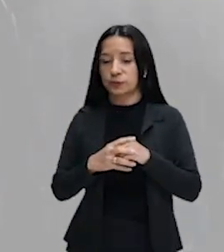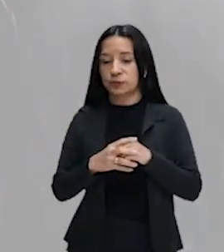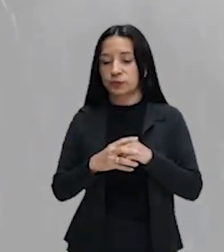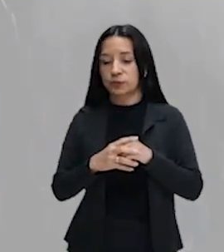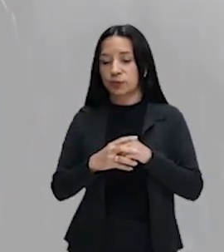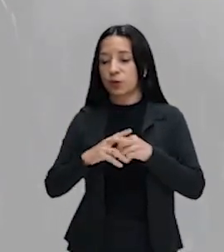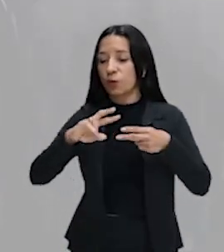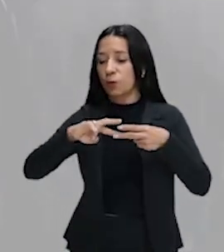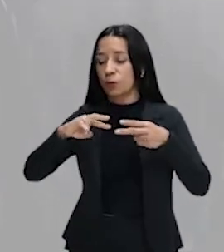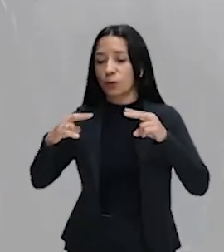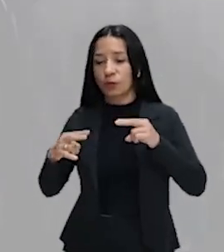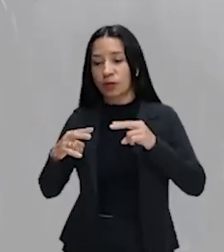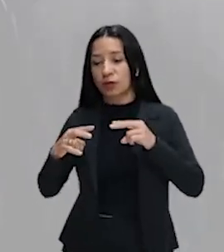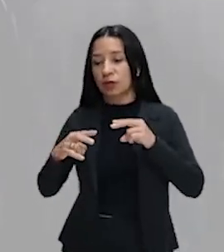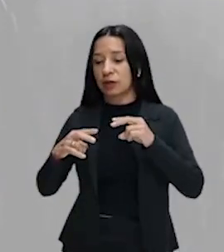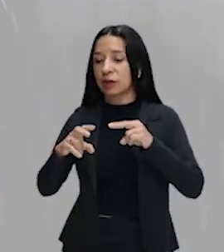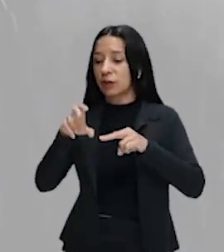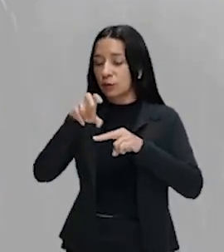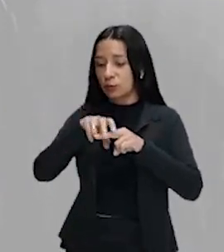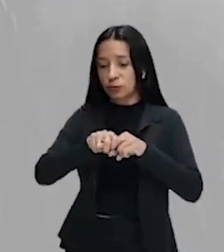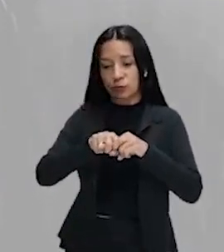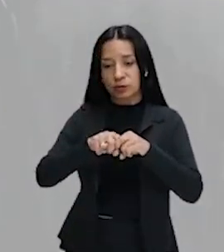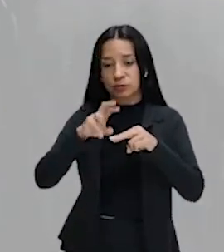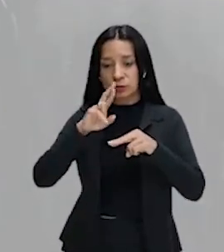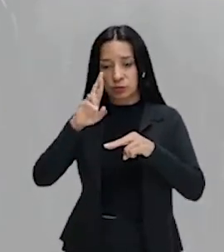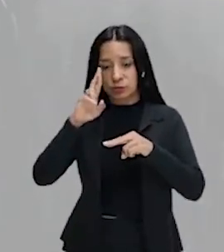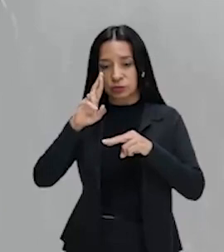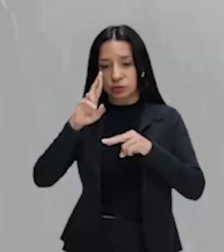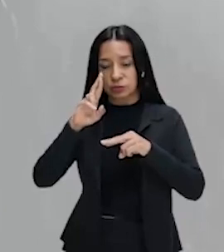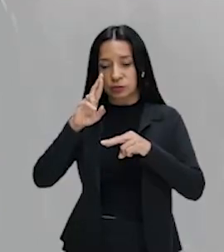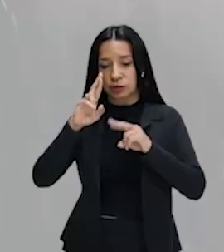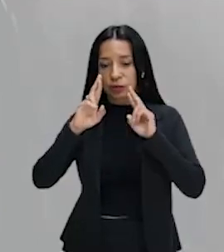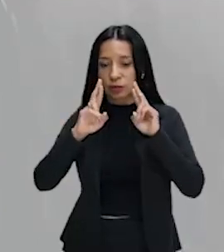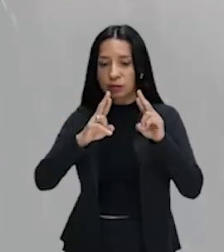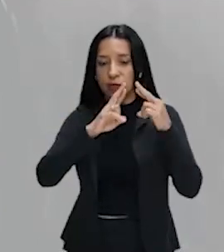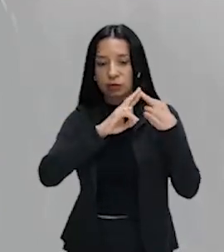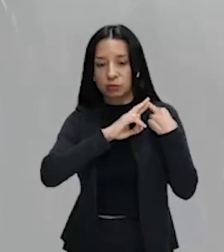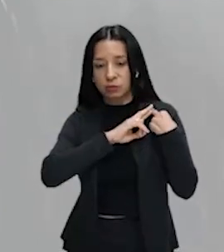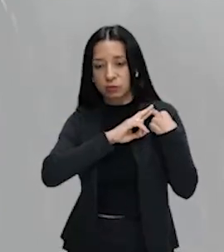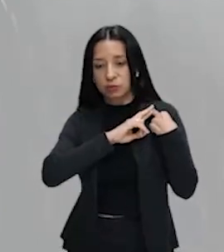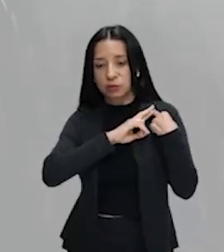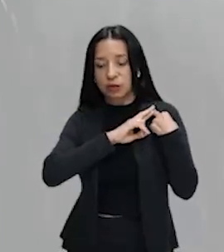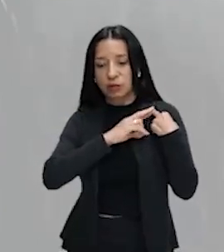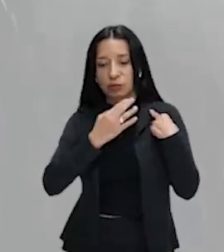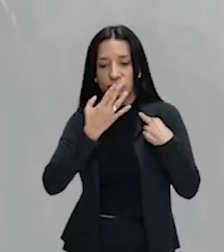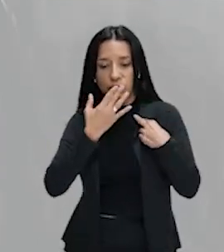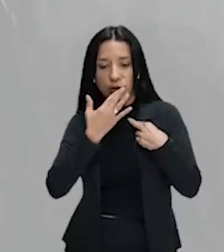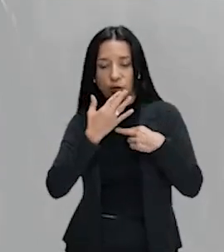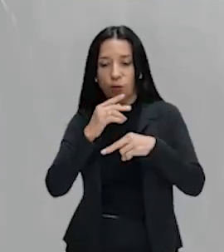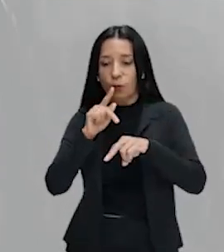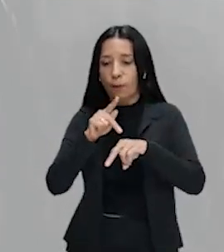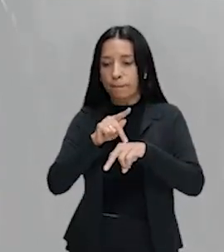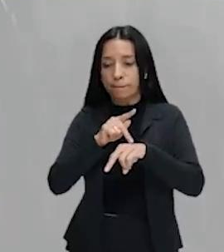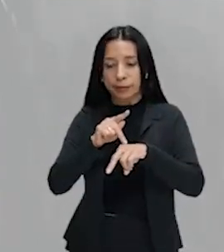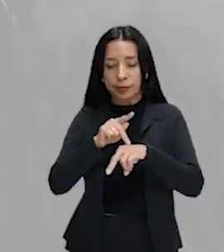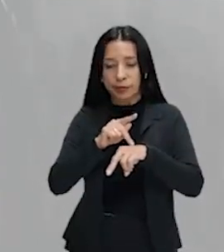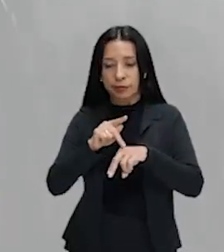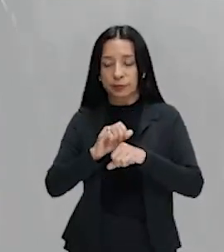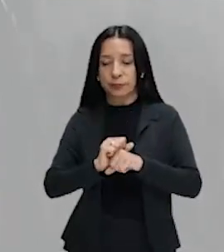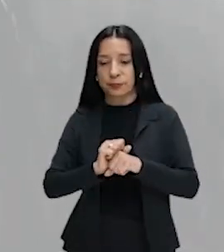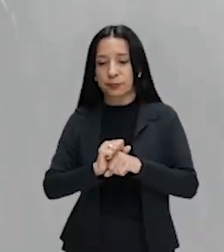é responsável pela síntese do pigmento preto. Então, eu vou colocar aqui, ó, Bzão produz o pigmento preto,